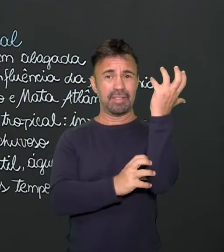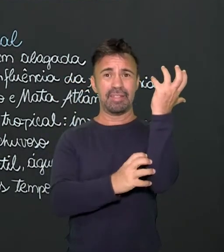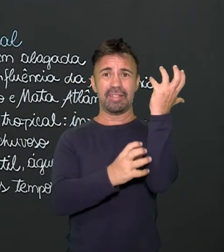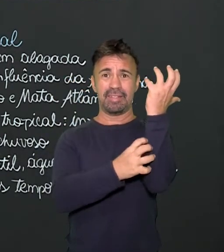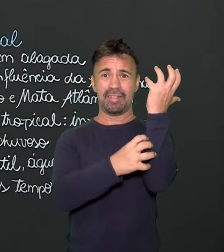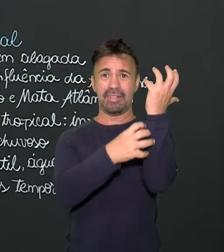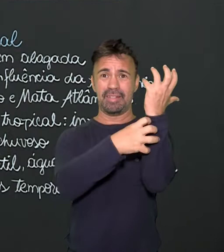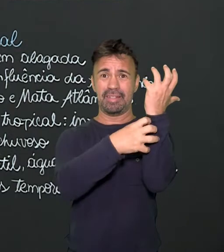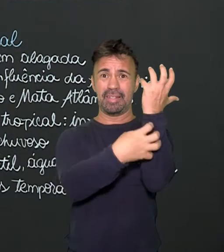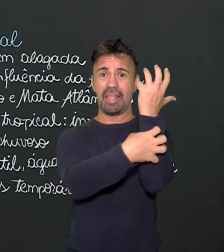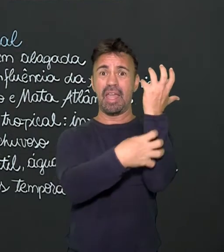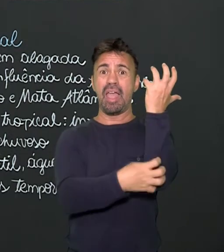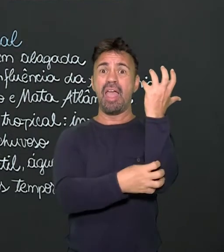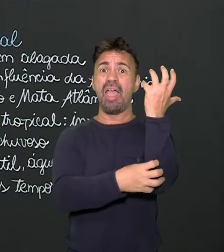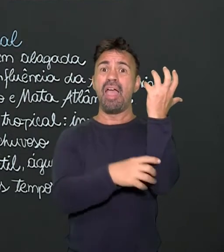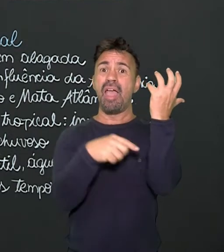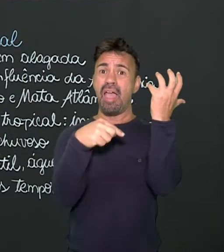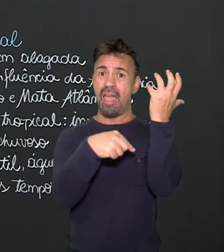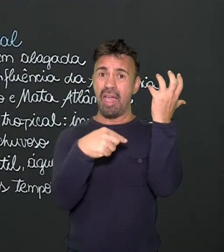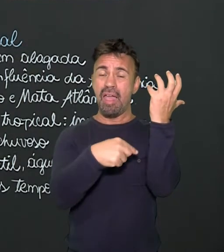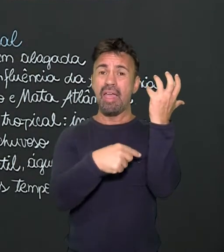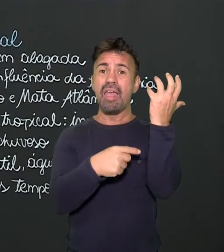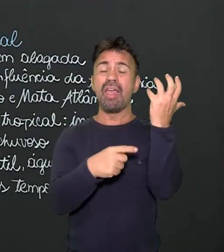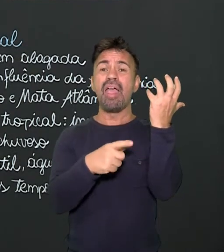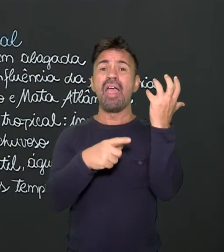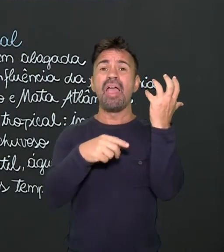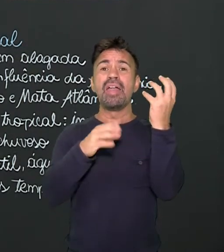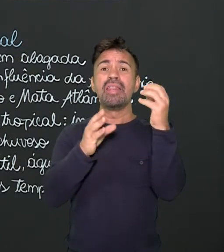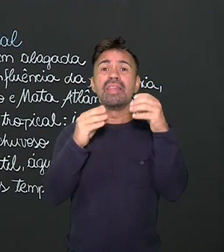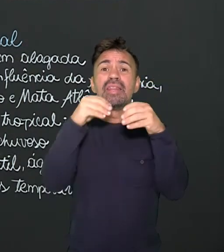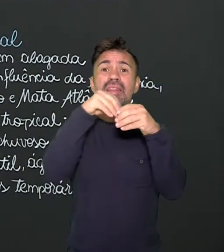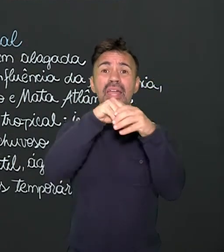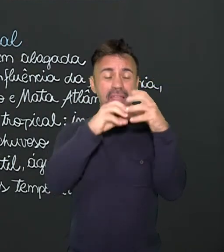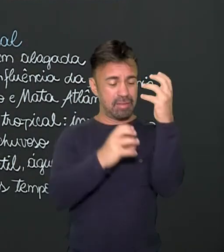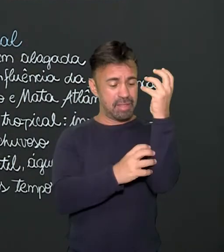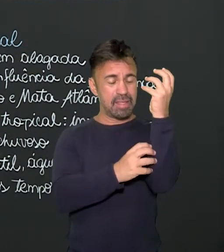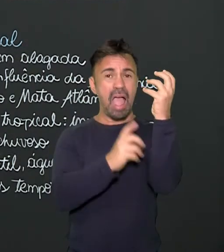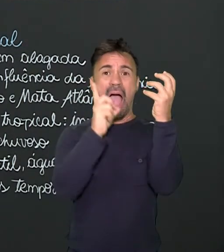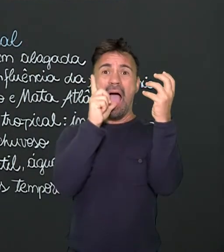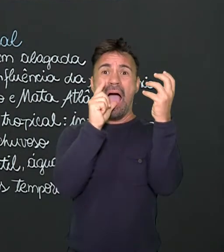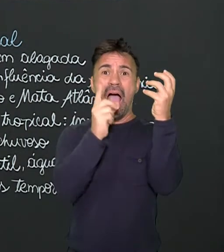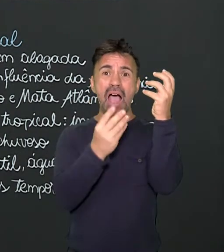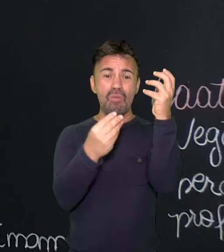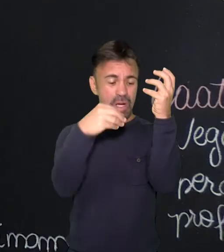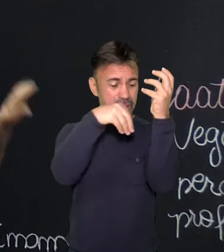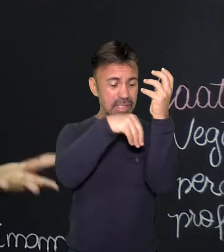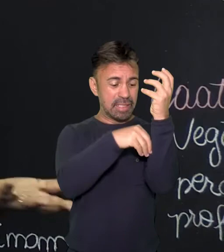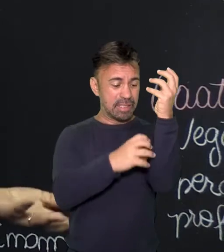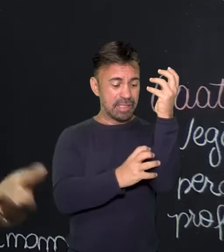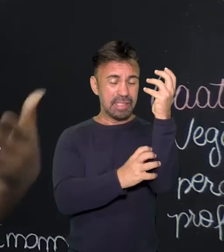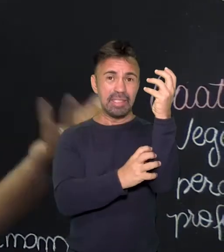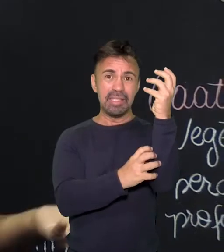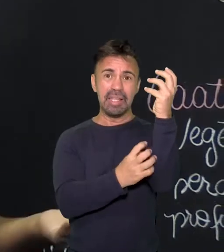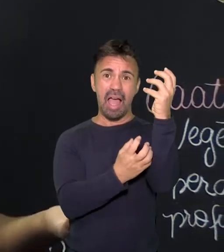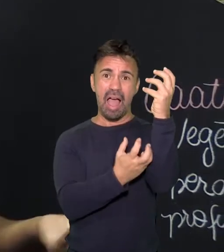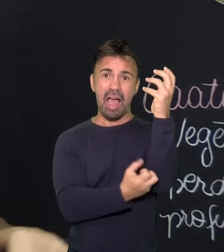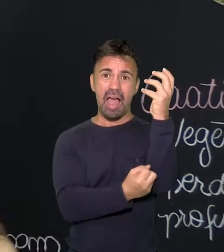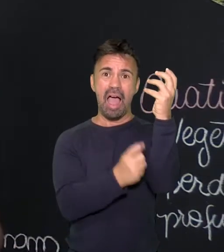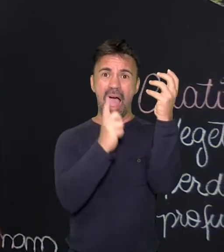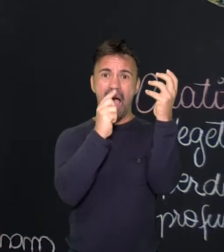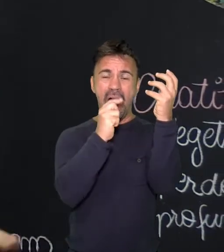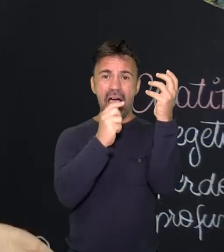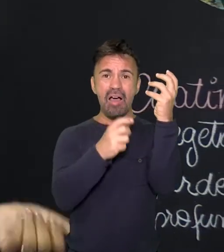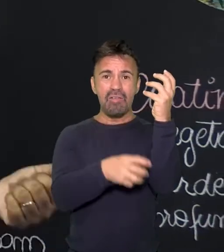cacto mandacaru, que é um tipo de planta que reserva no seu interior a quantidade de água, tendo então uma